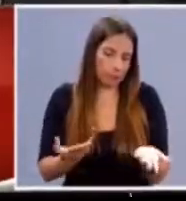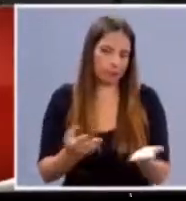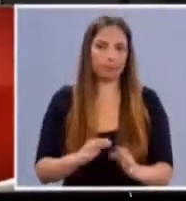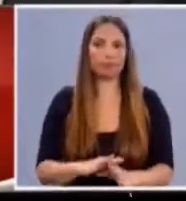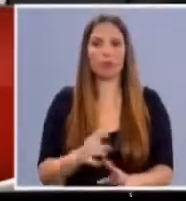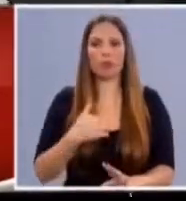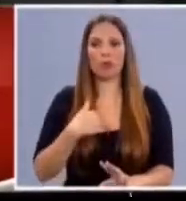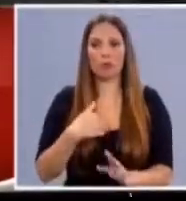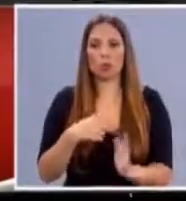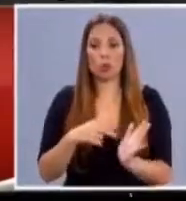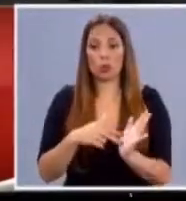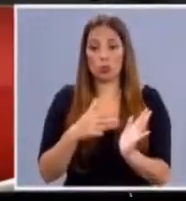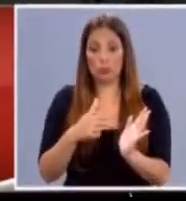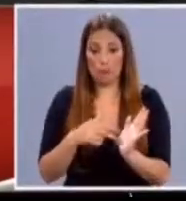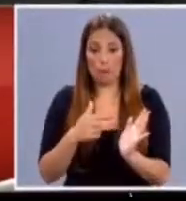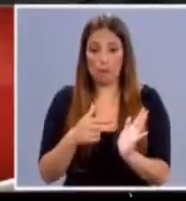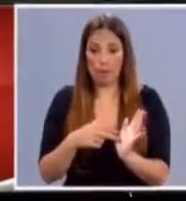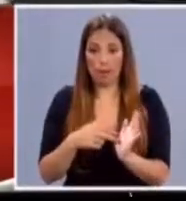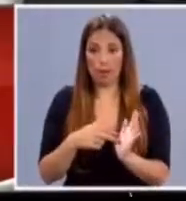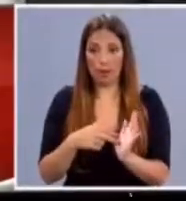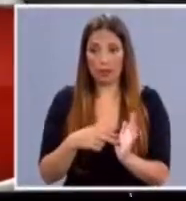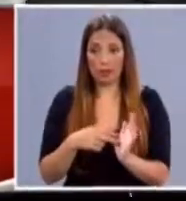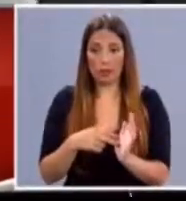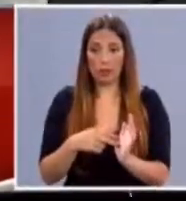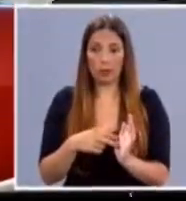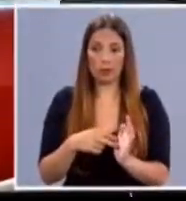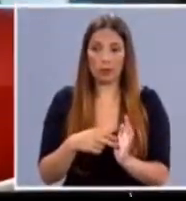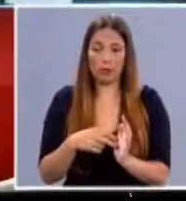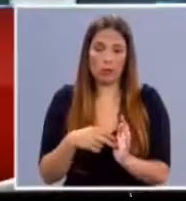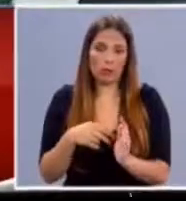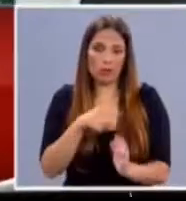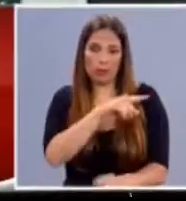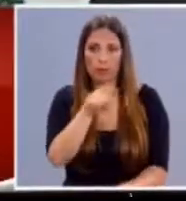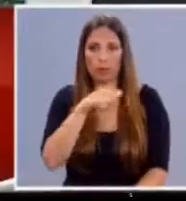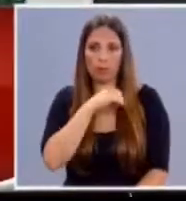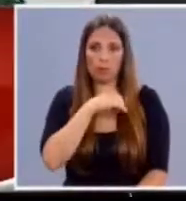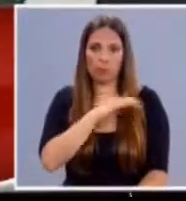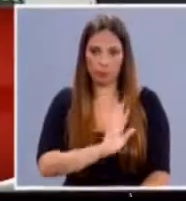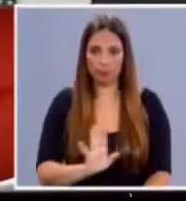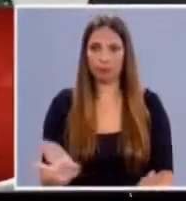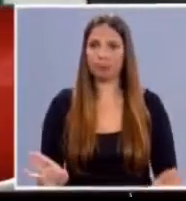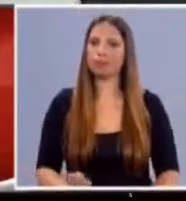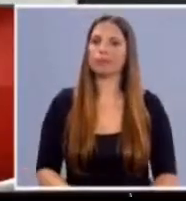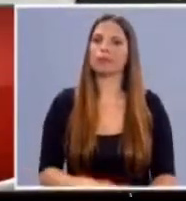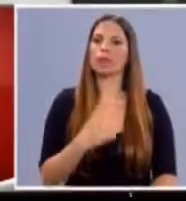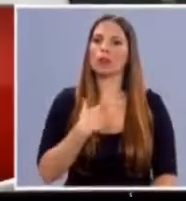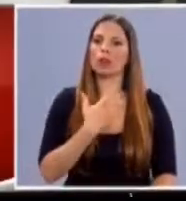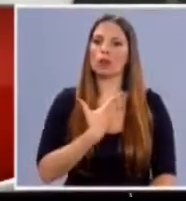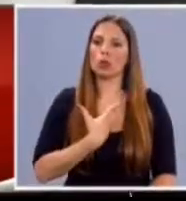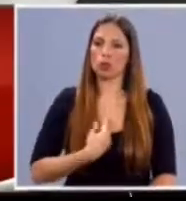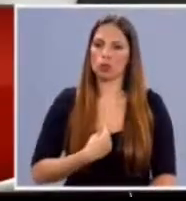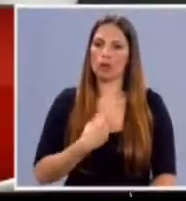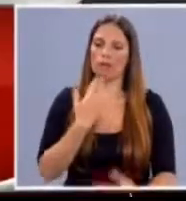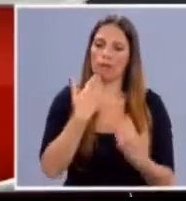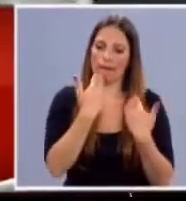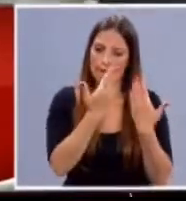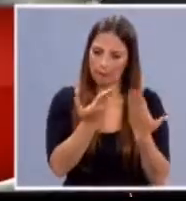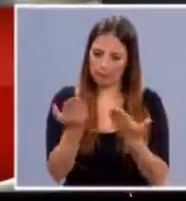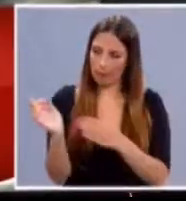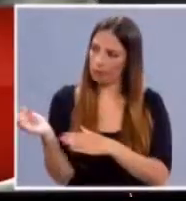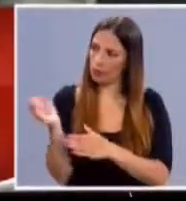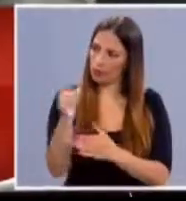Espero que a nossa falta esteja devidamente relevada. Gostaria de lhes agradecer a vossa